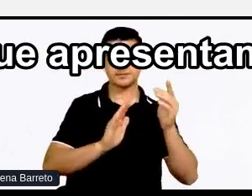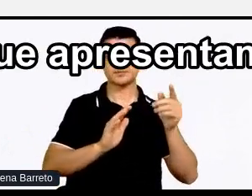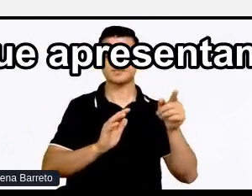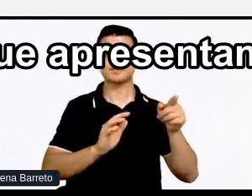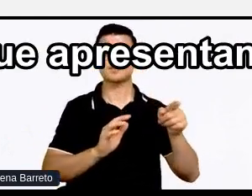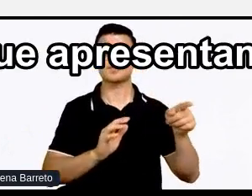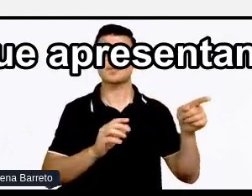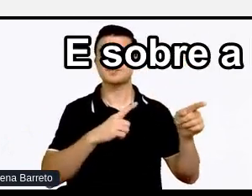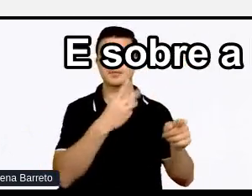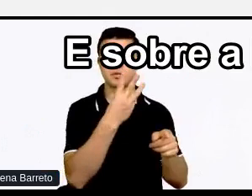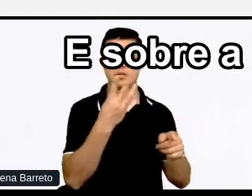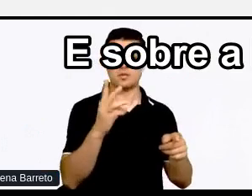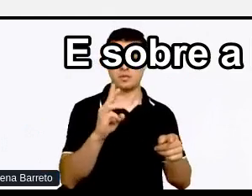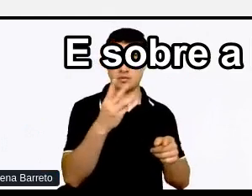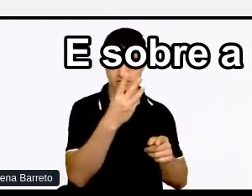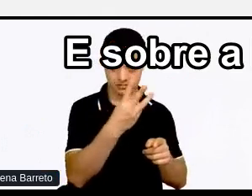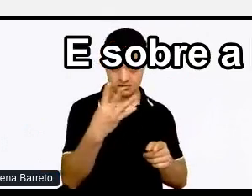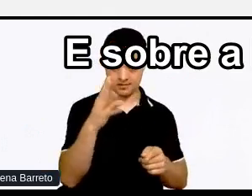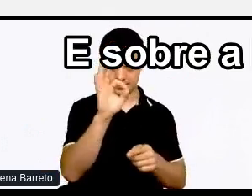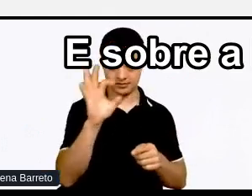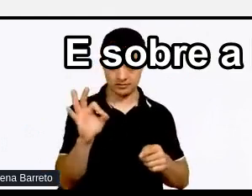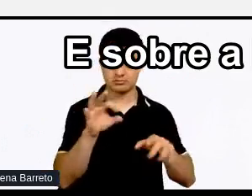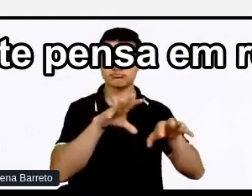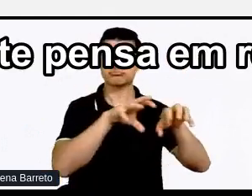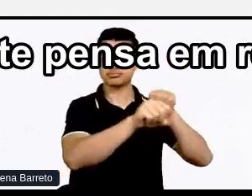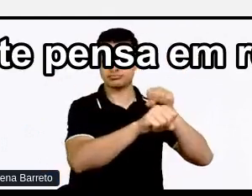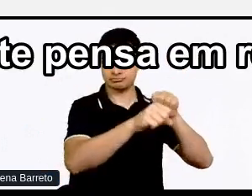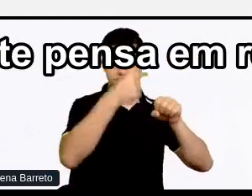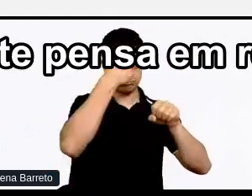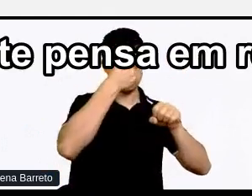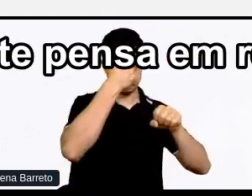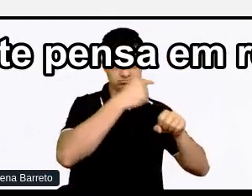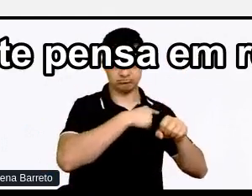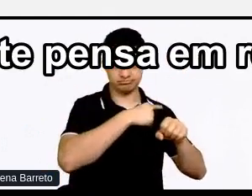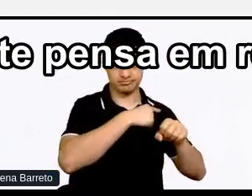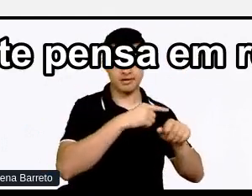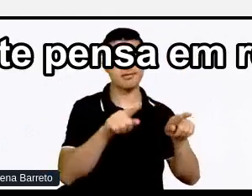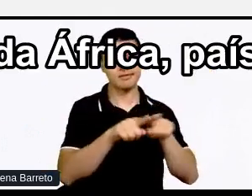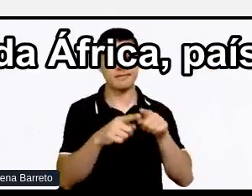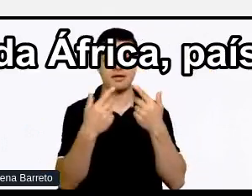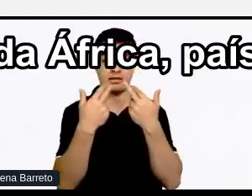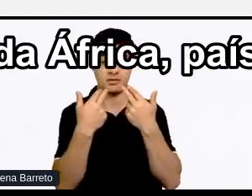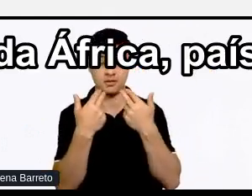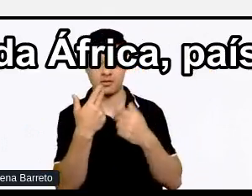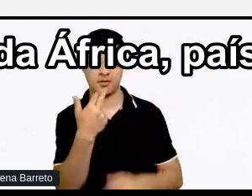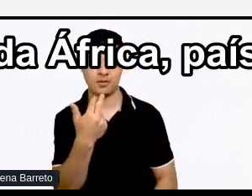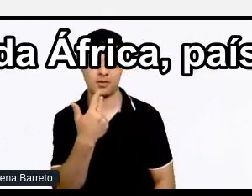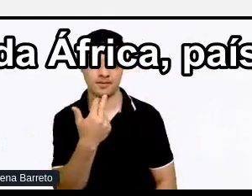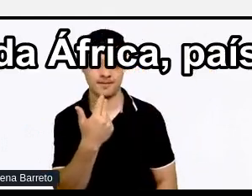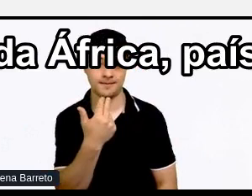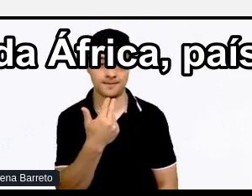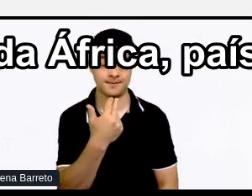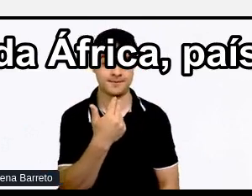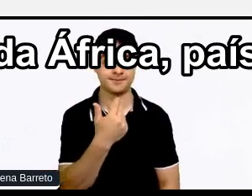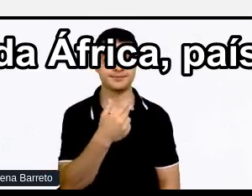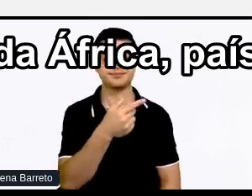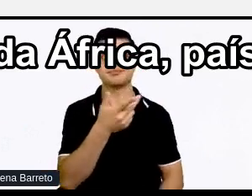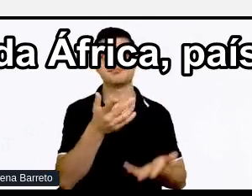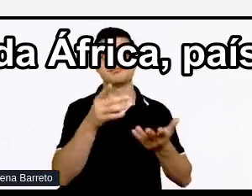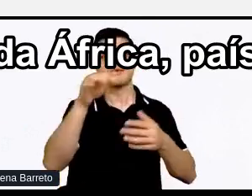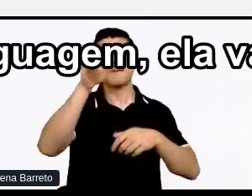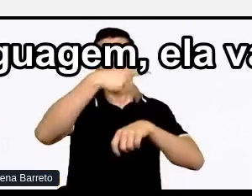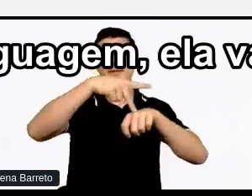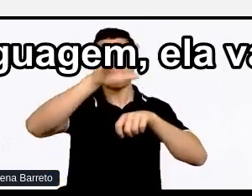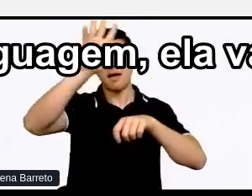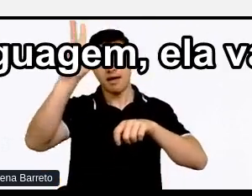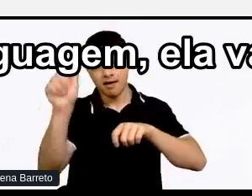nível superior. E sobre a linguagem. Quando a gente pensa em refugiado, de onde eles vêm, países da África, países da América